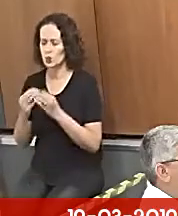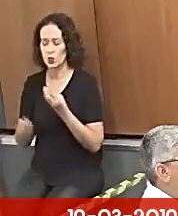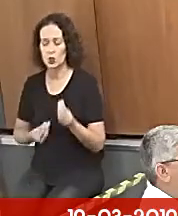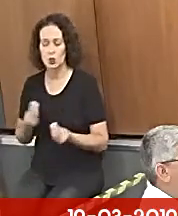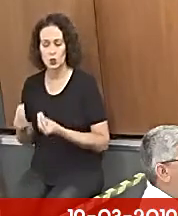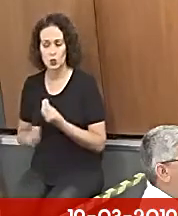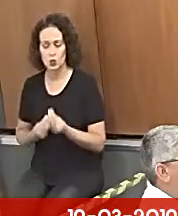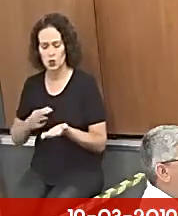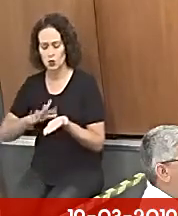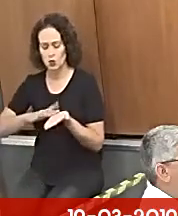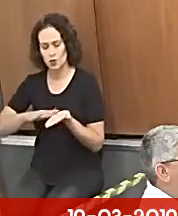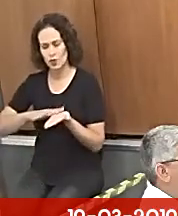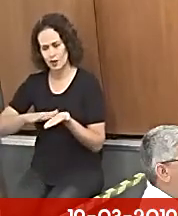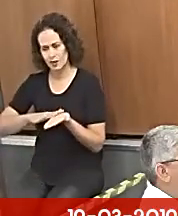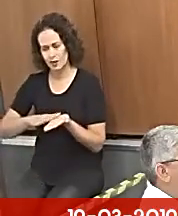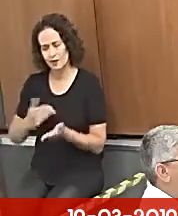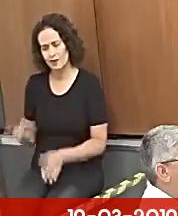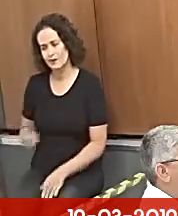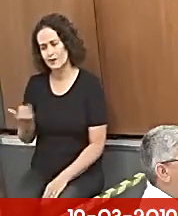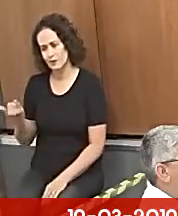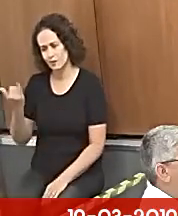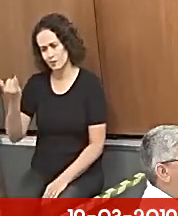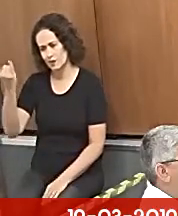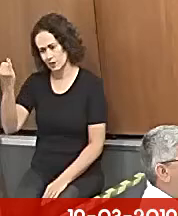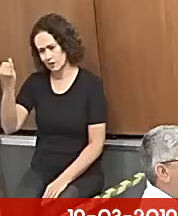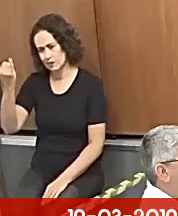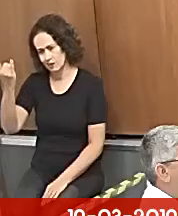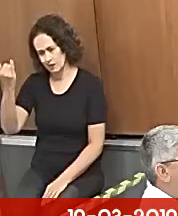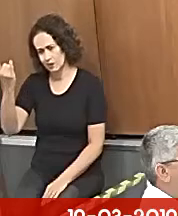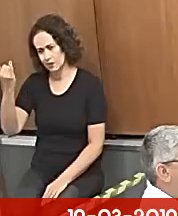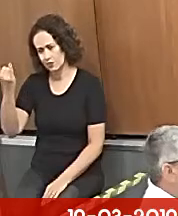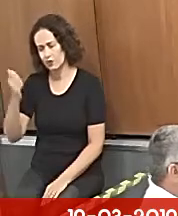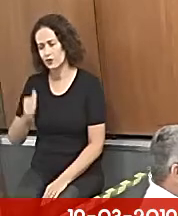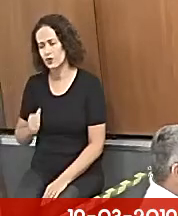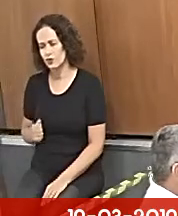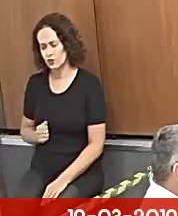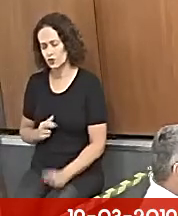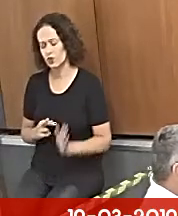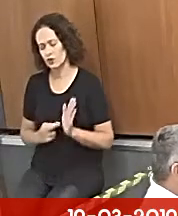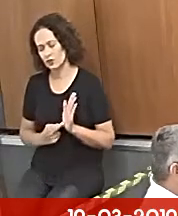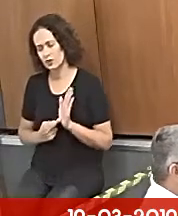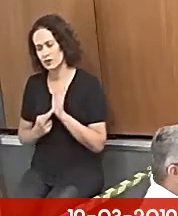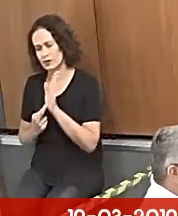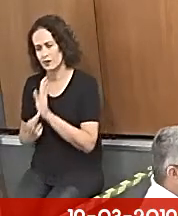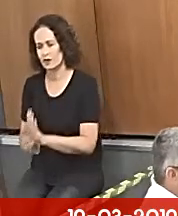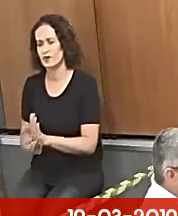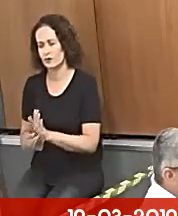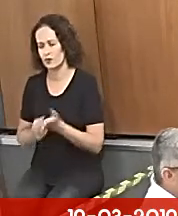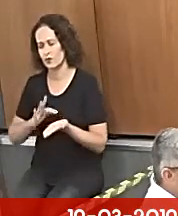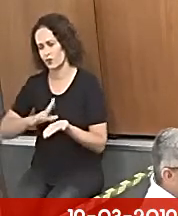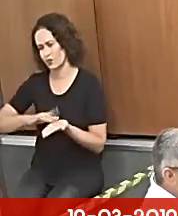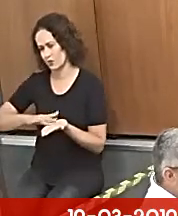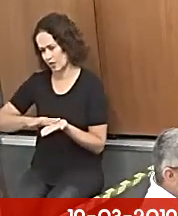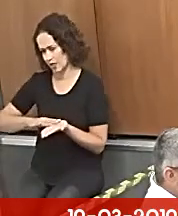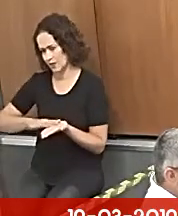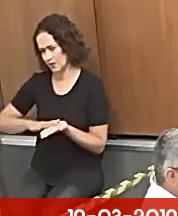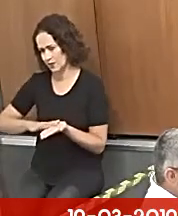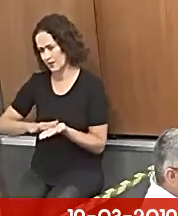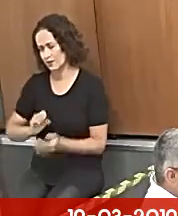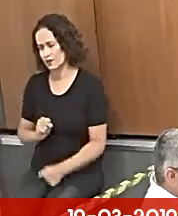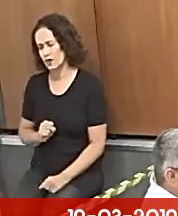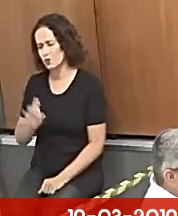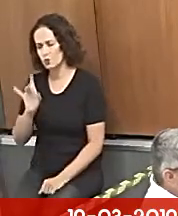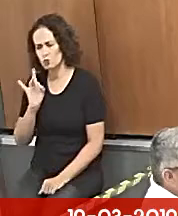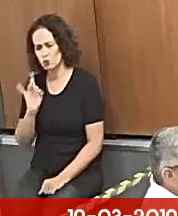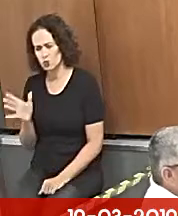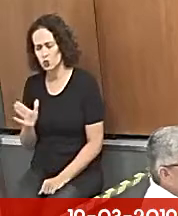importante nos meios nem o quanto é importante a gente ter essa representatividade do braille não só nos nossos livros